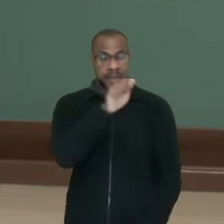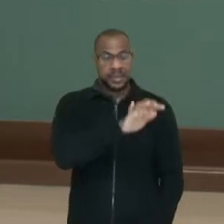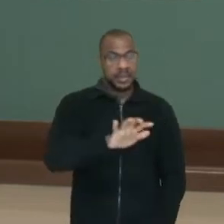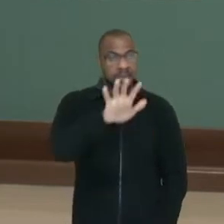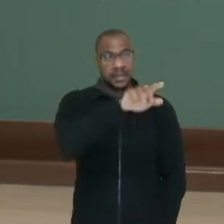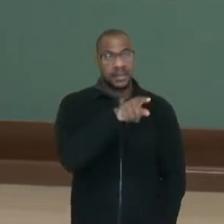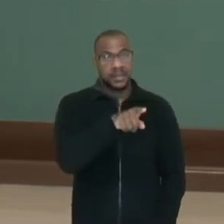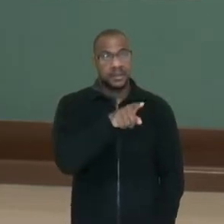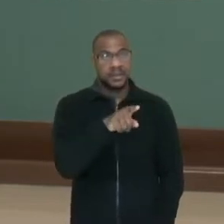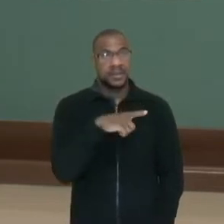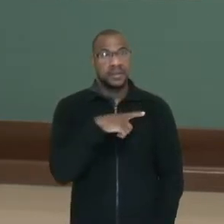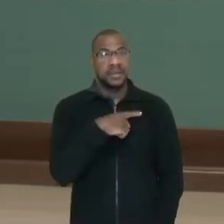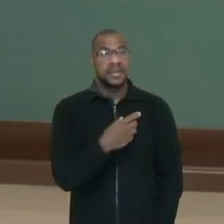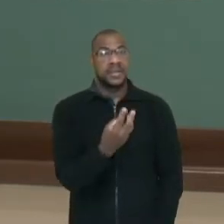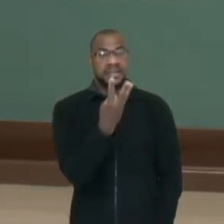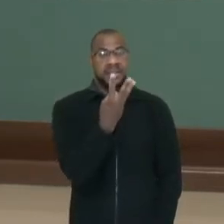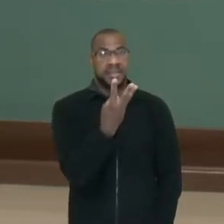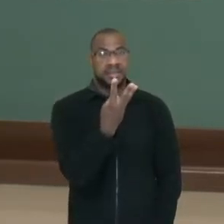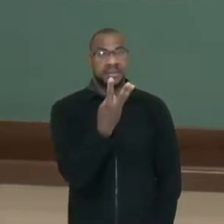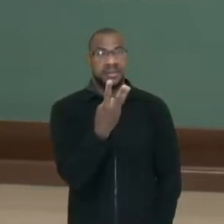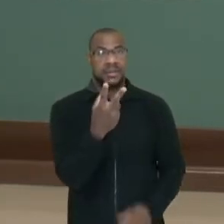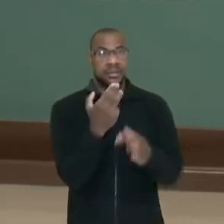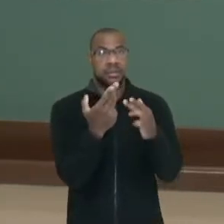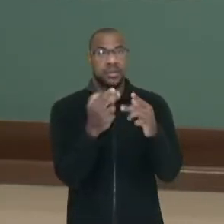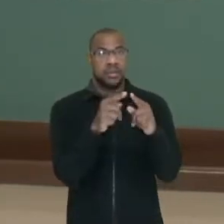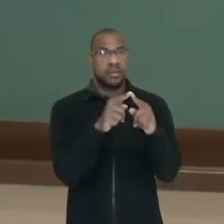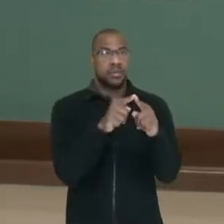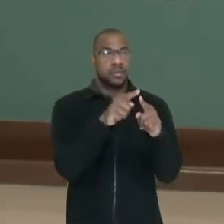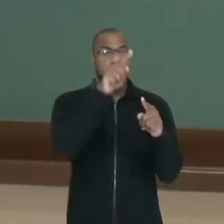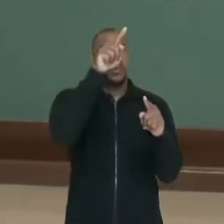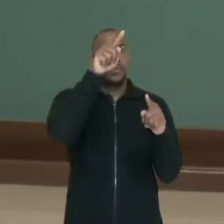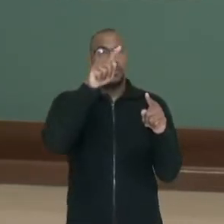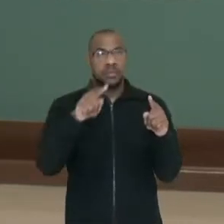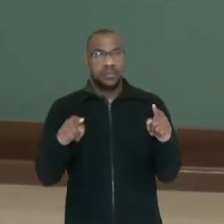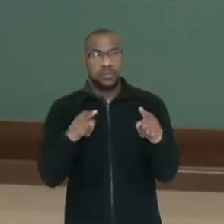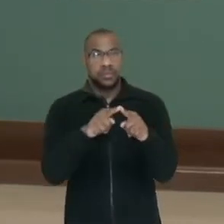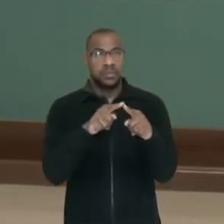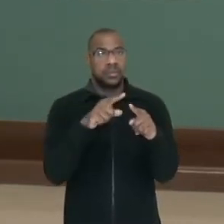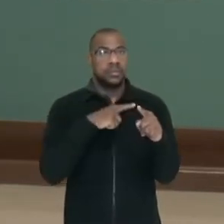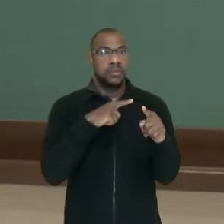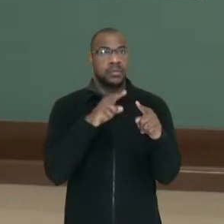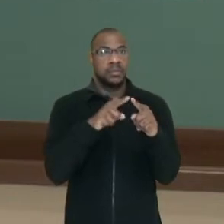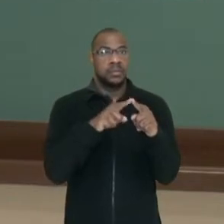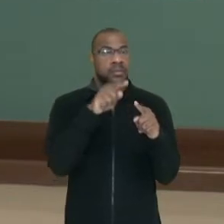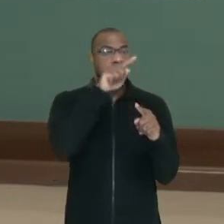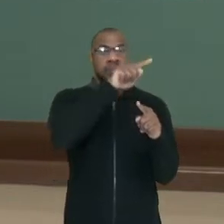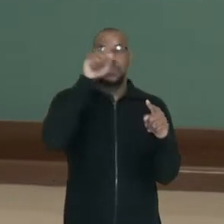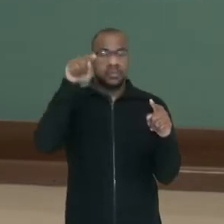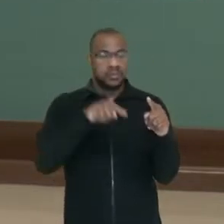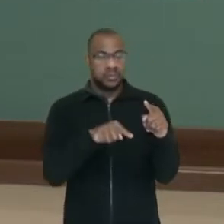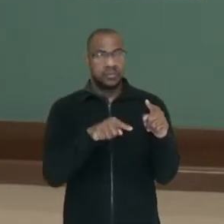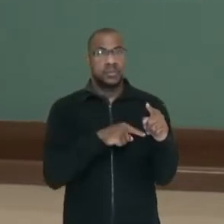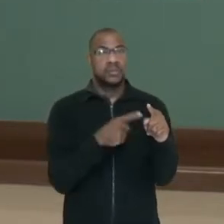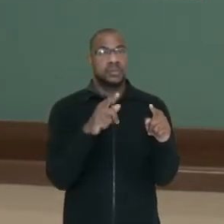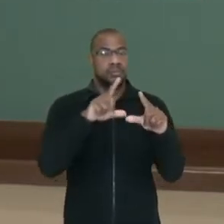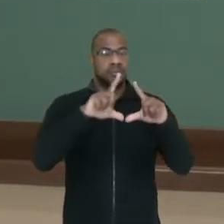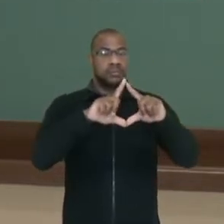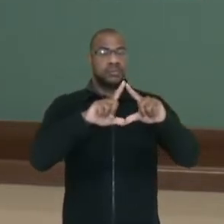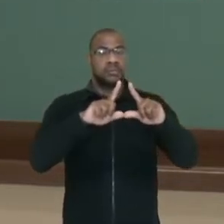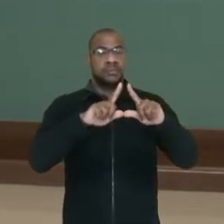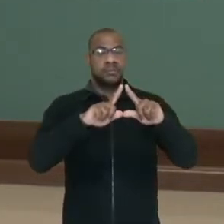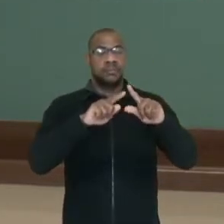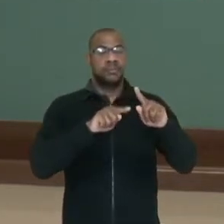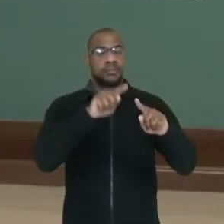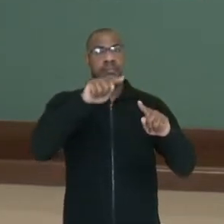circunferência foi dividida em três arcos iguais. Juntando a marcação aqui, ó, eu tenho um triângulo. Nesse caso aqui,